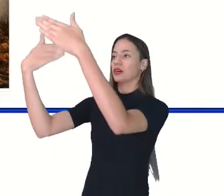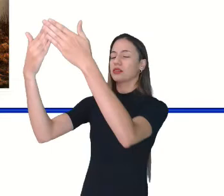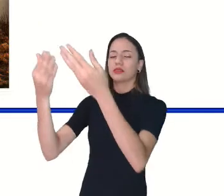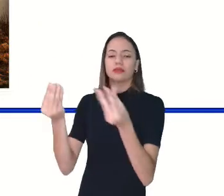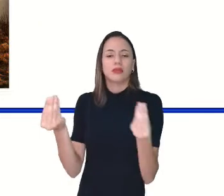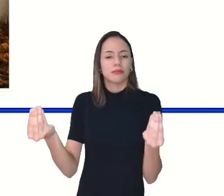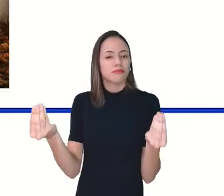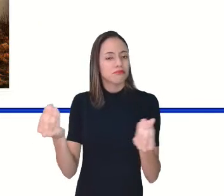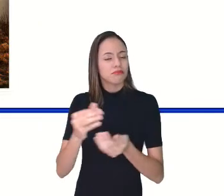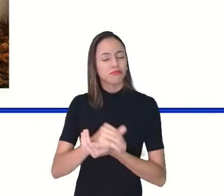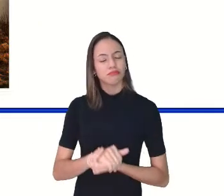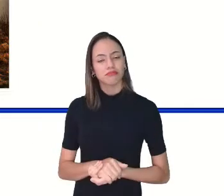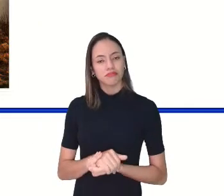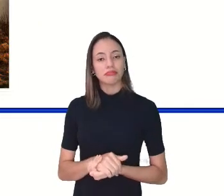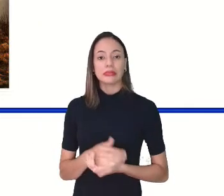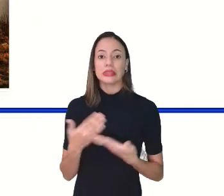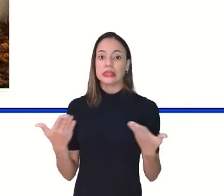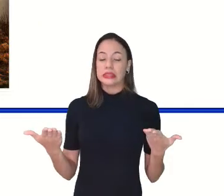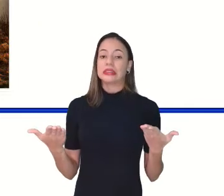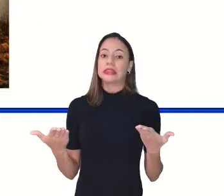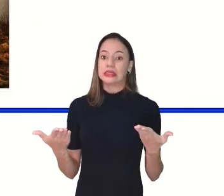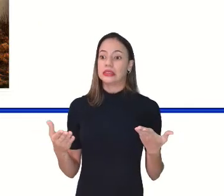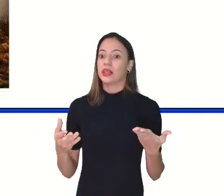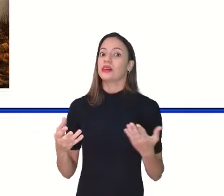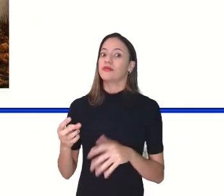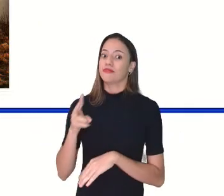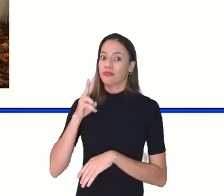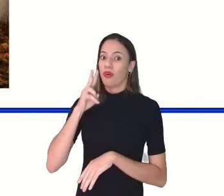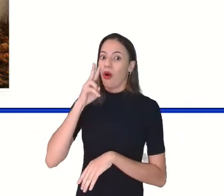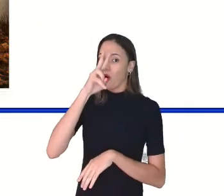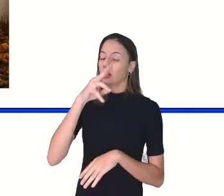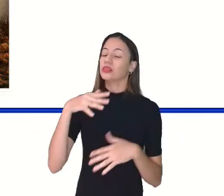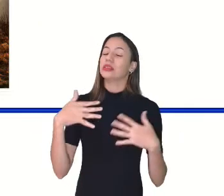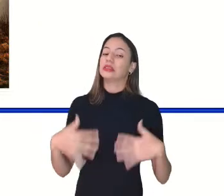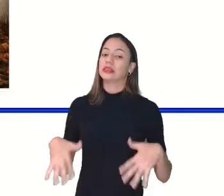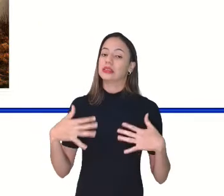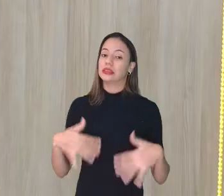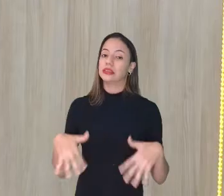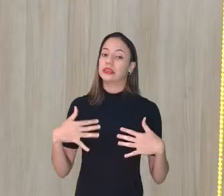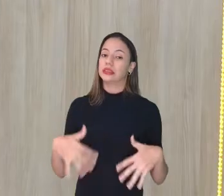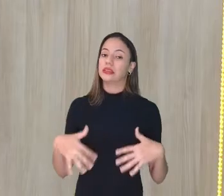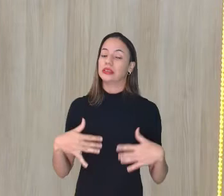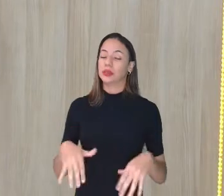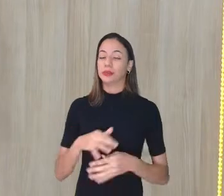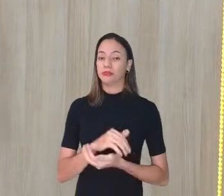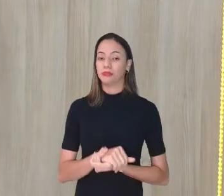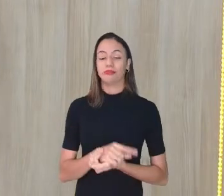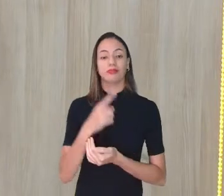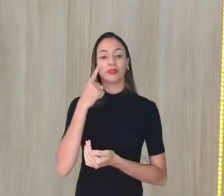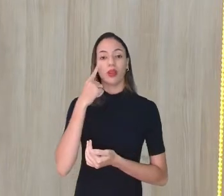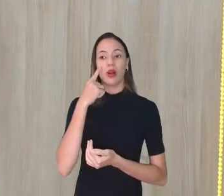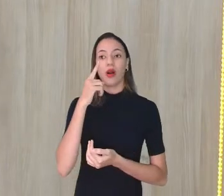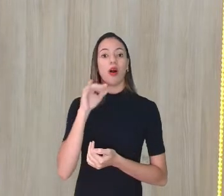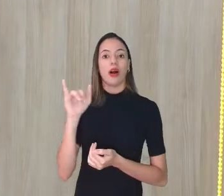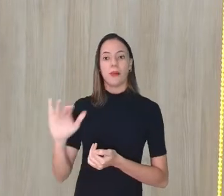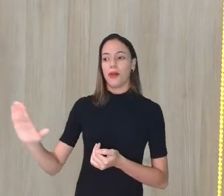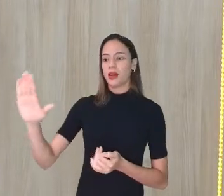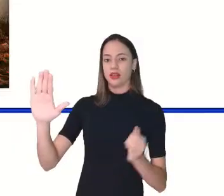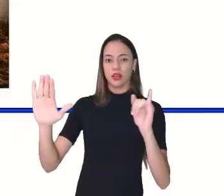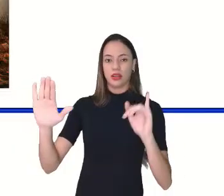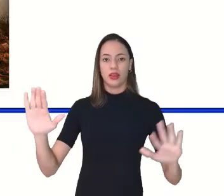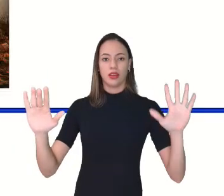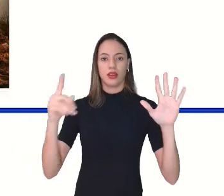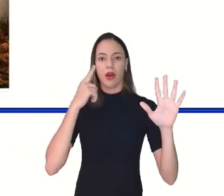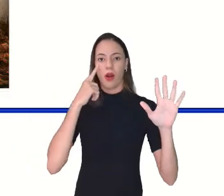progresso. Opa! Eita, frase forte, hein? Frase forte. Rapaz, e olha só essas duas fotos aí. Joga aí na tela de